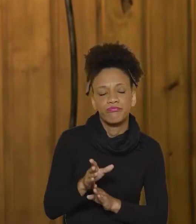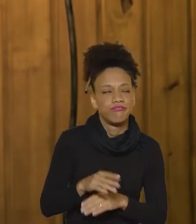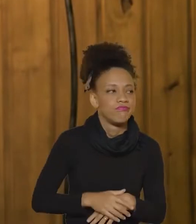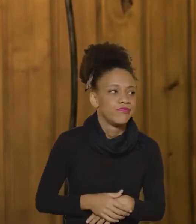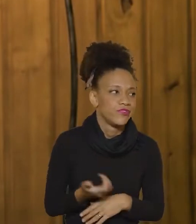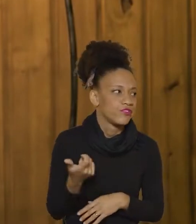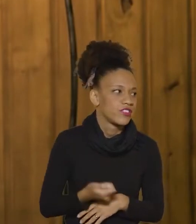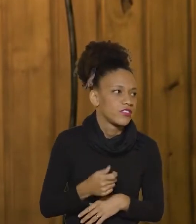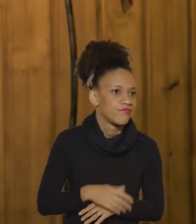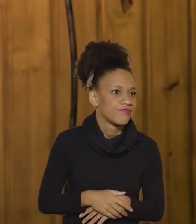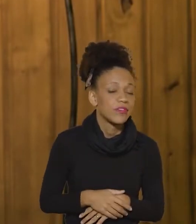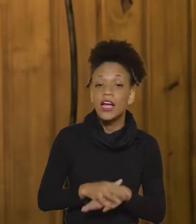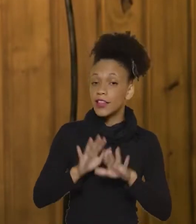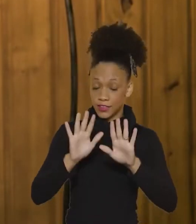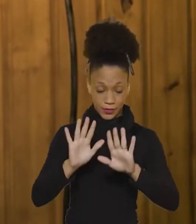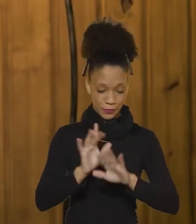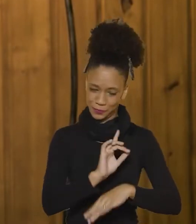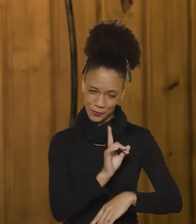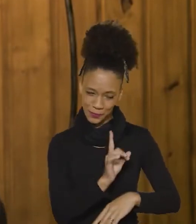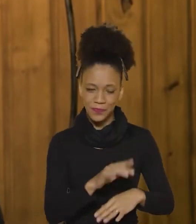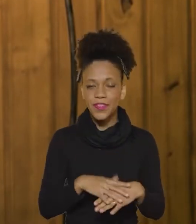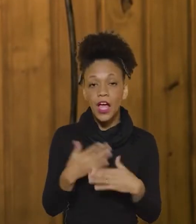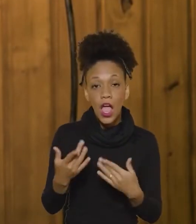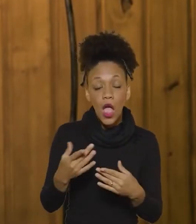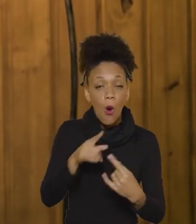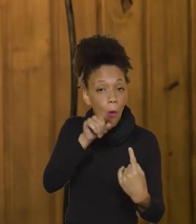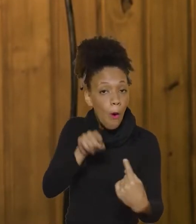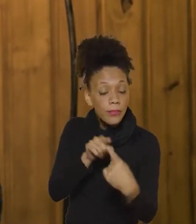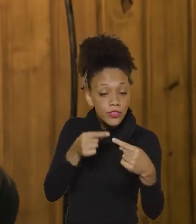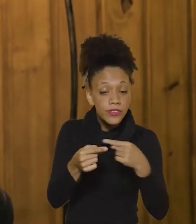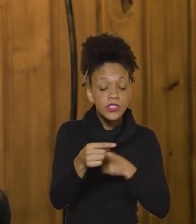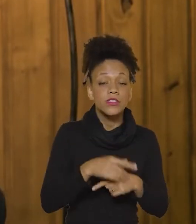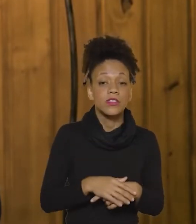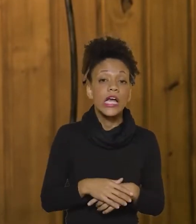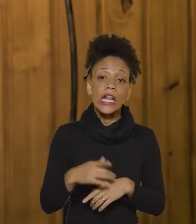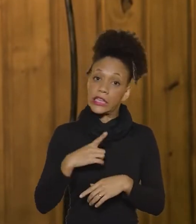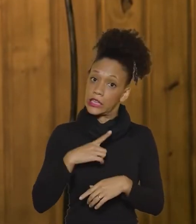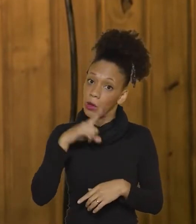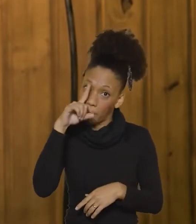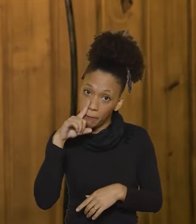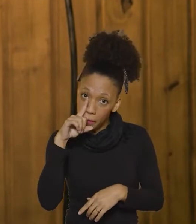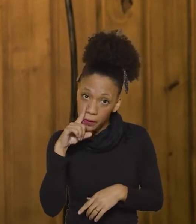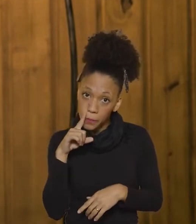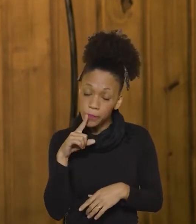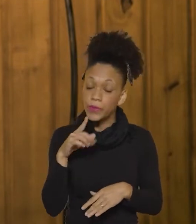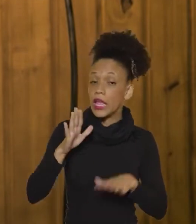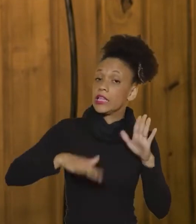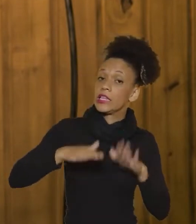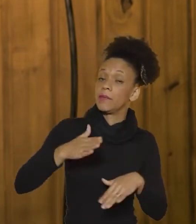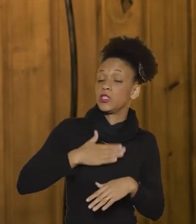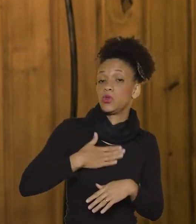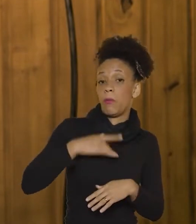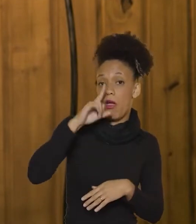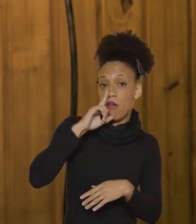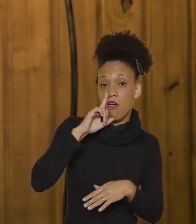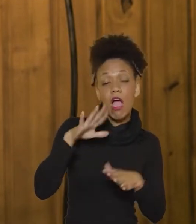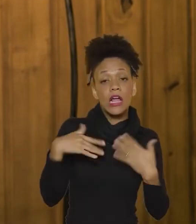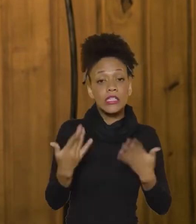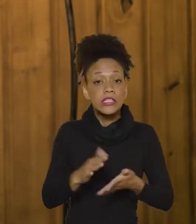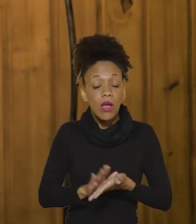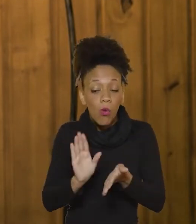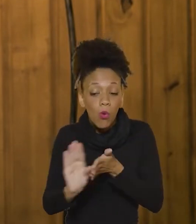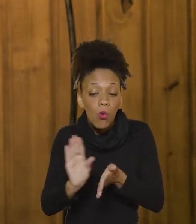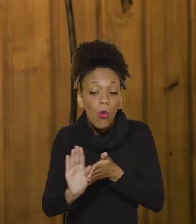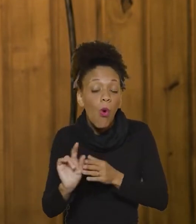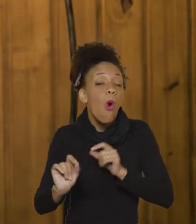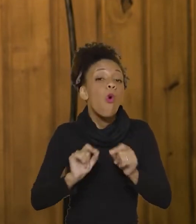tenho aula tá só que esse alvo que eu tenho de 1 milhão da semana eu coloco de risco então eu tenho visto o meu ganho depende do Meu Risco então no mercado eu